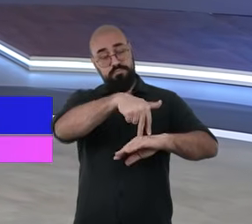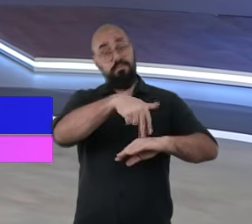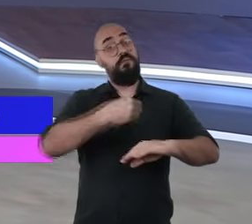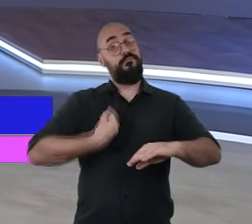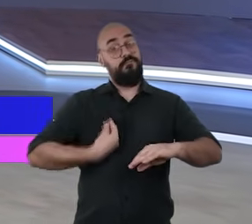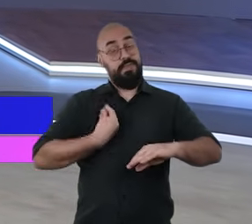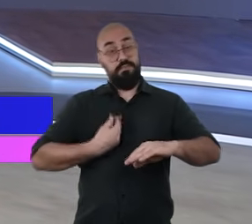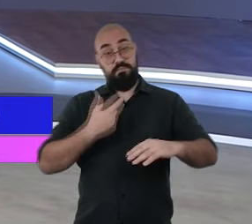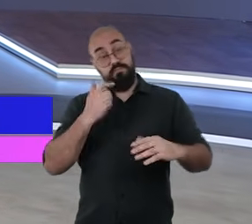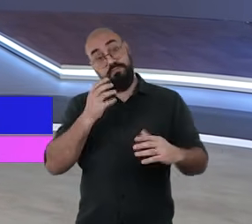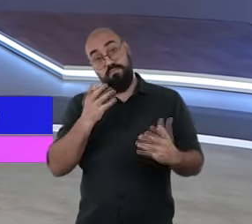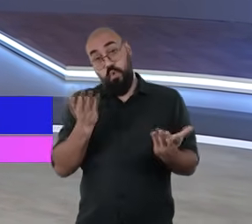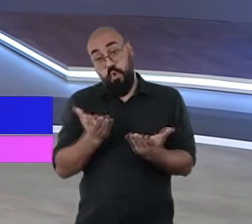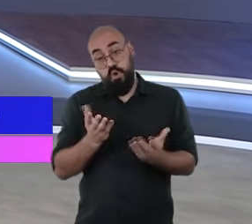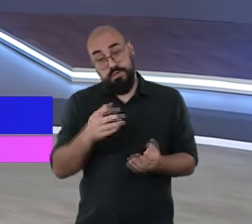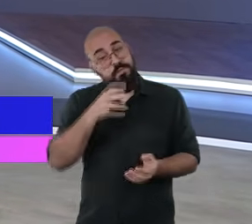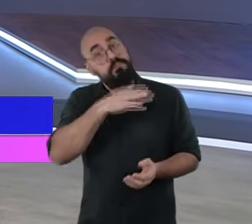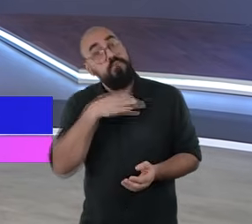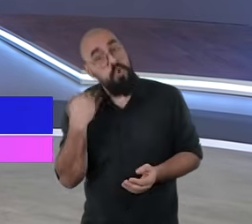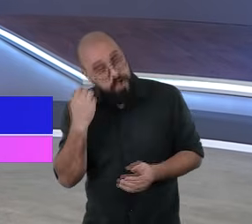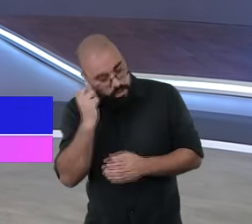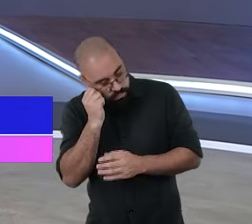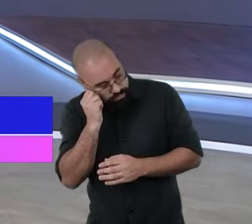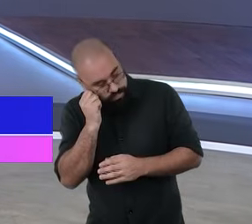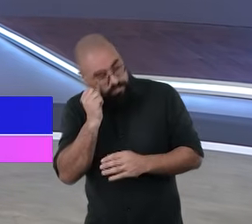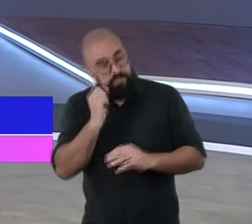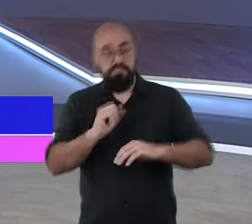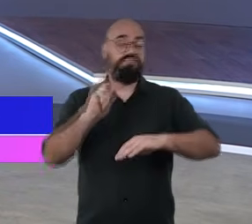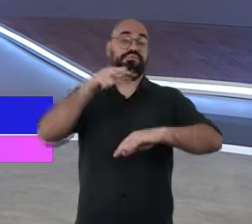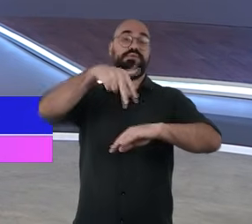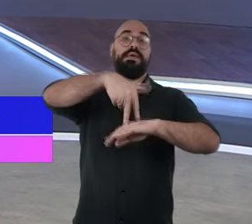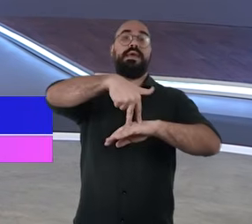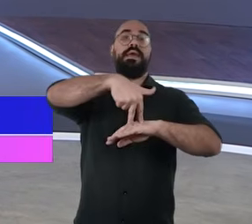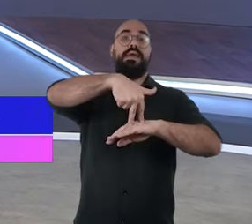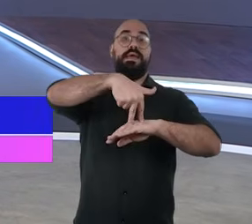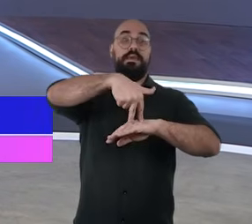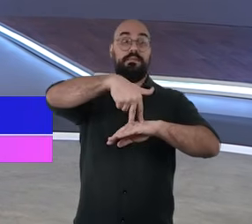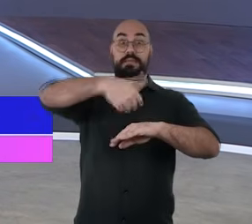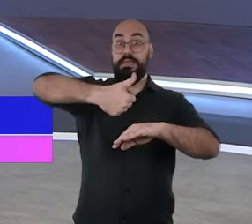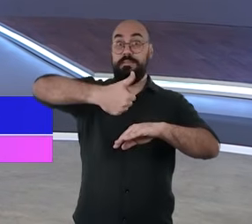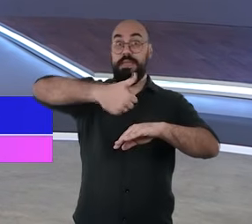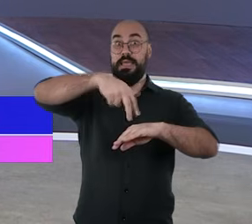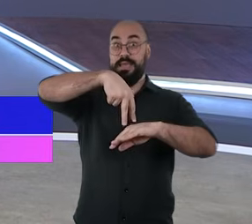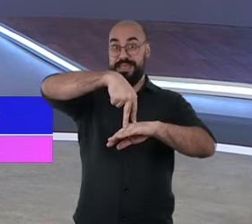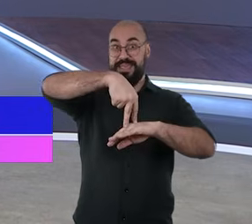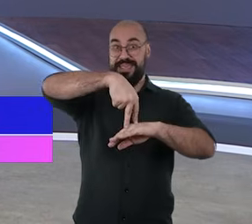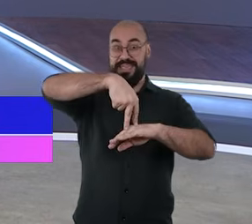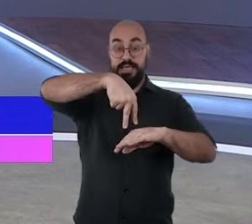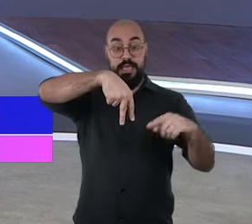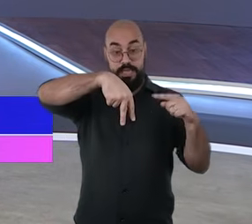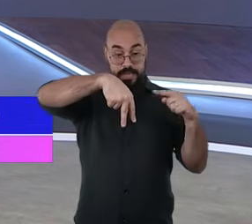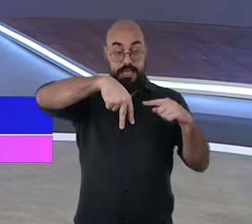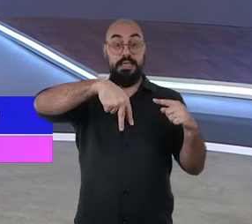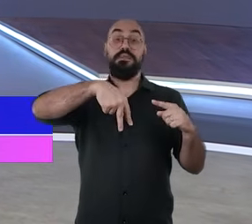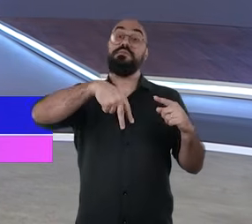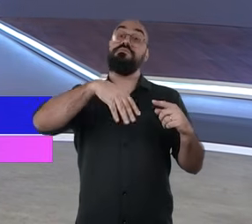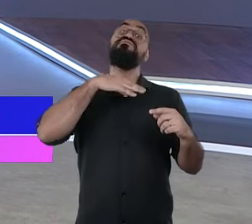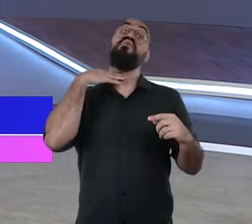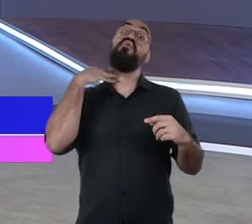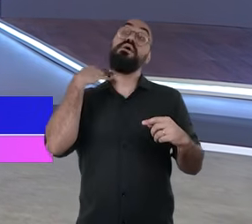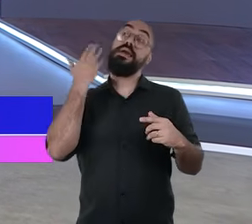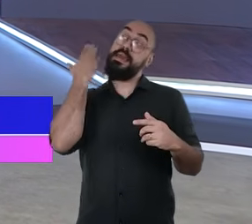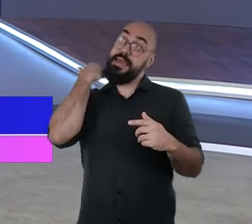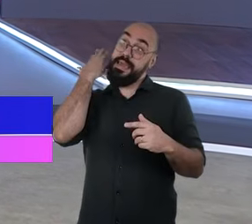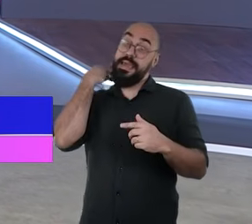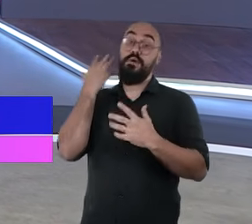seja, estão dormindo e vão acordar. Haverá um despertamento de todos aqueles que estão mortos e estão salvos. Eles